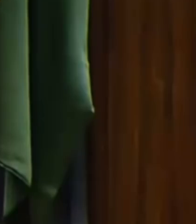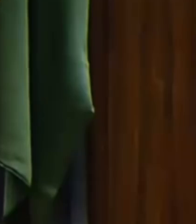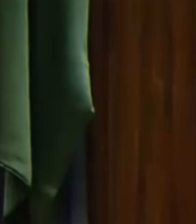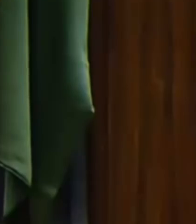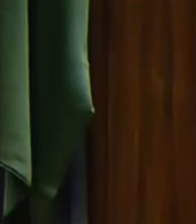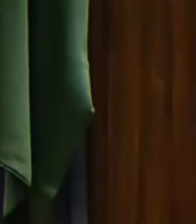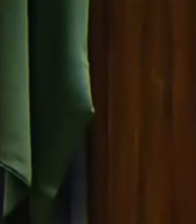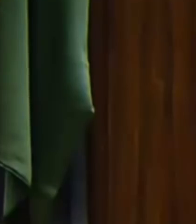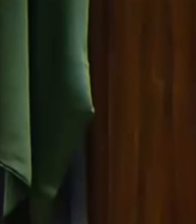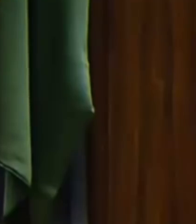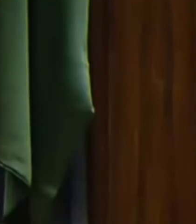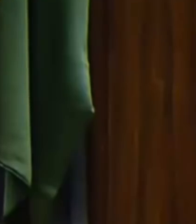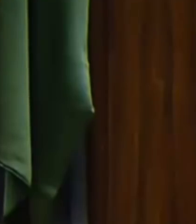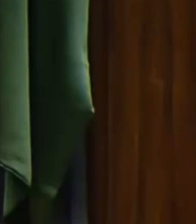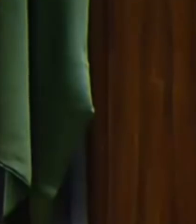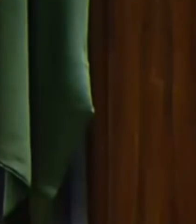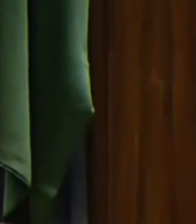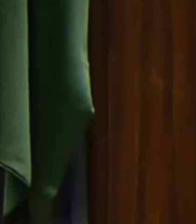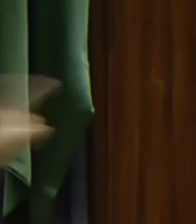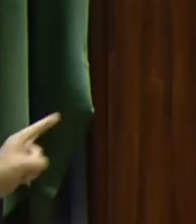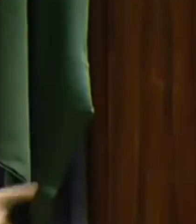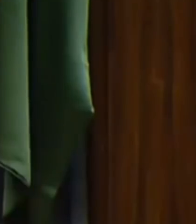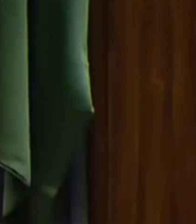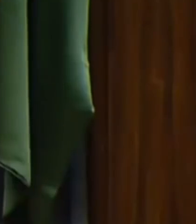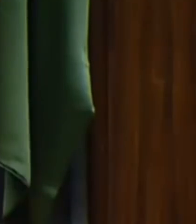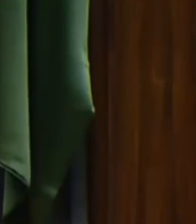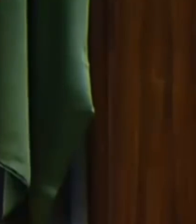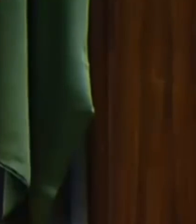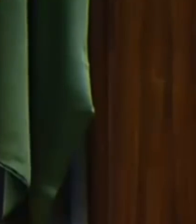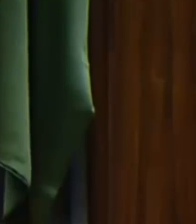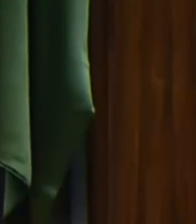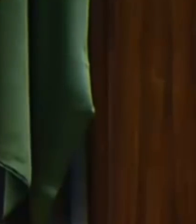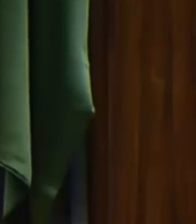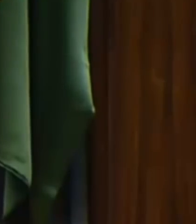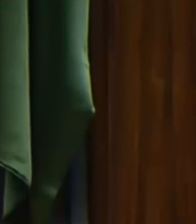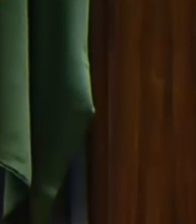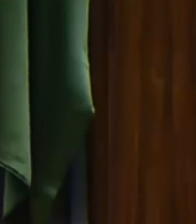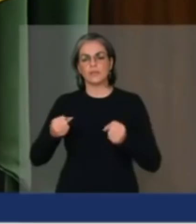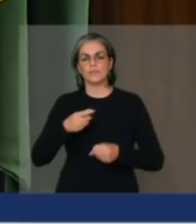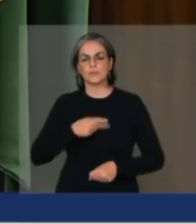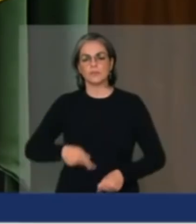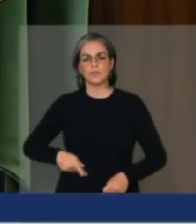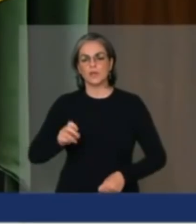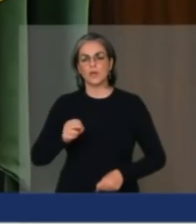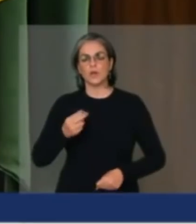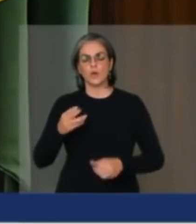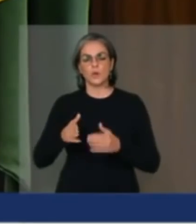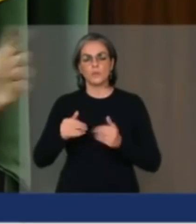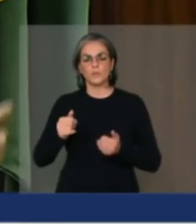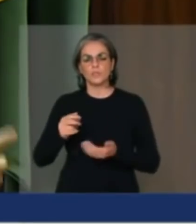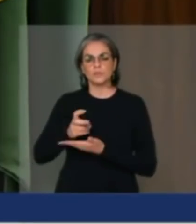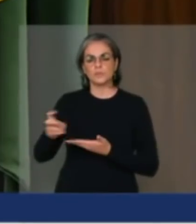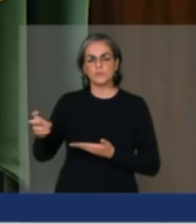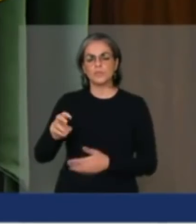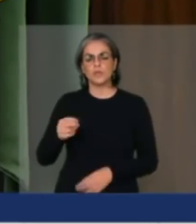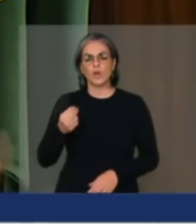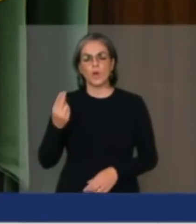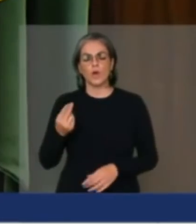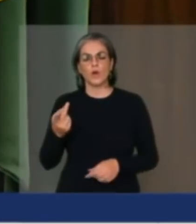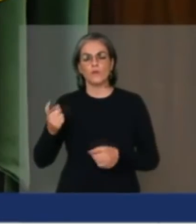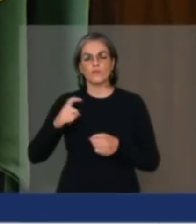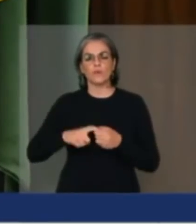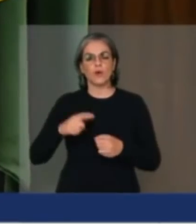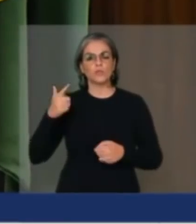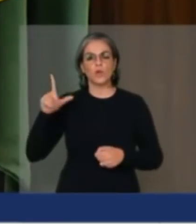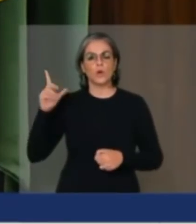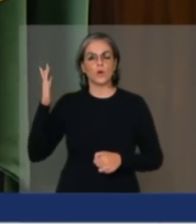mais. E esse povo vai para a rua. Não é para defender presidente, nem para pedir para presidente sair, nem para voltar ninguém que já